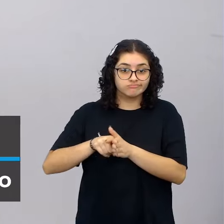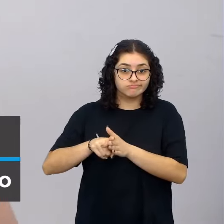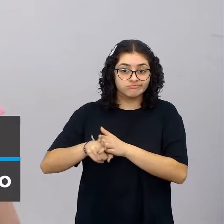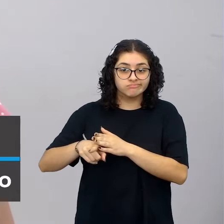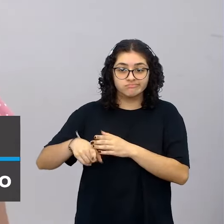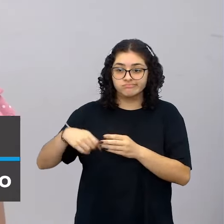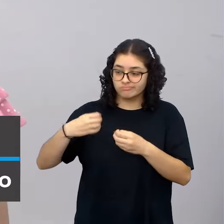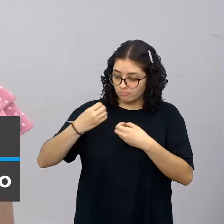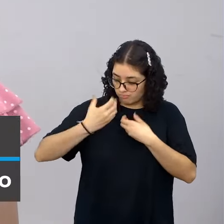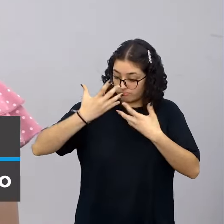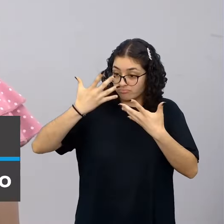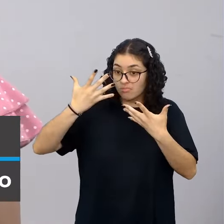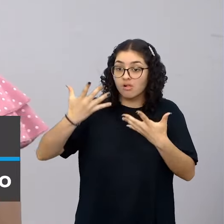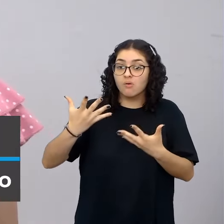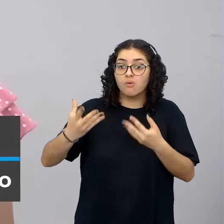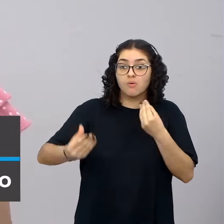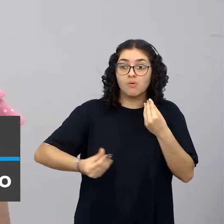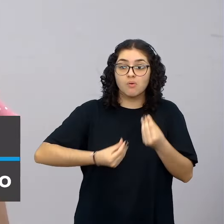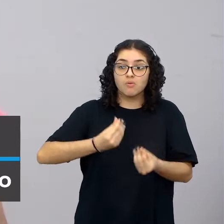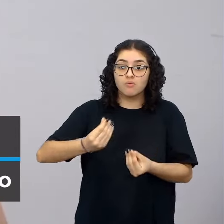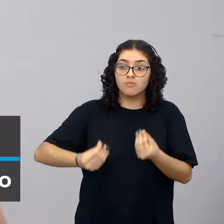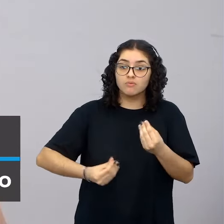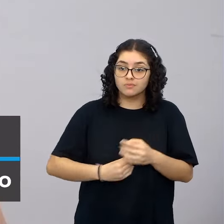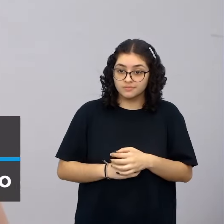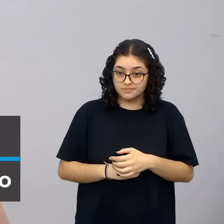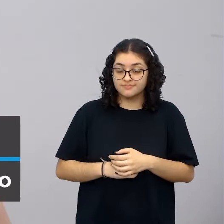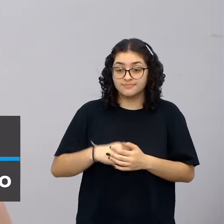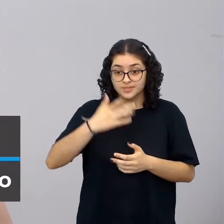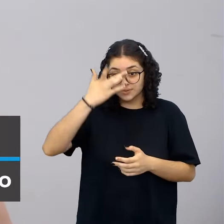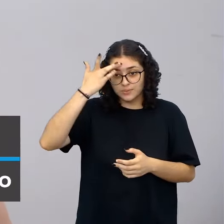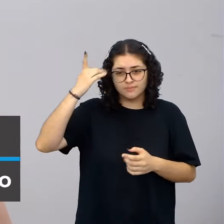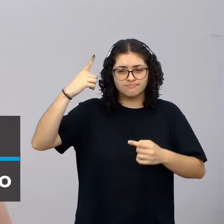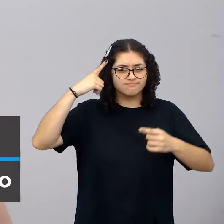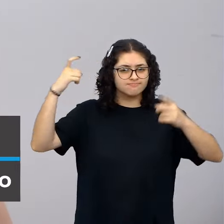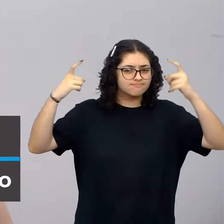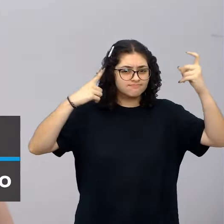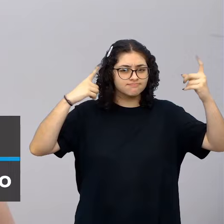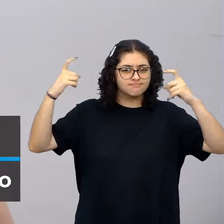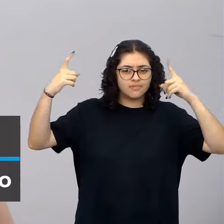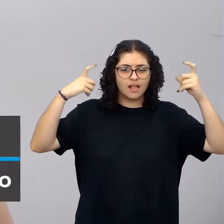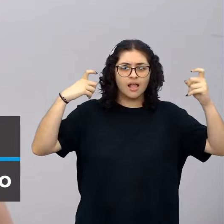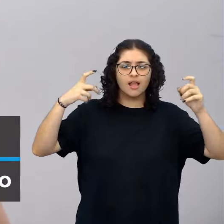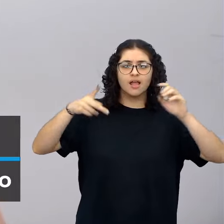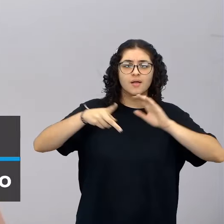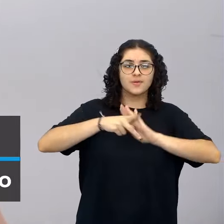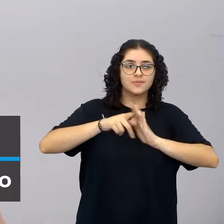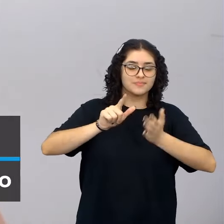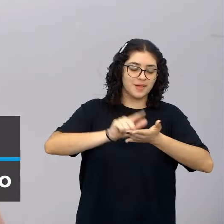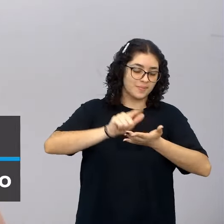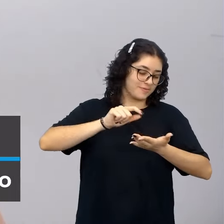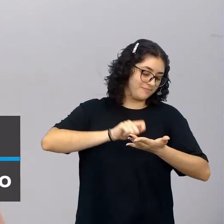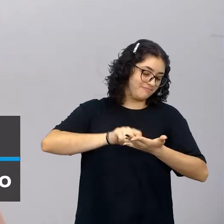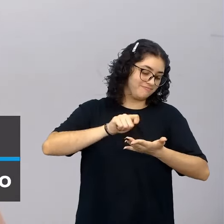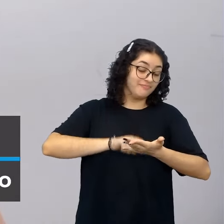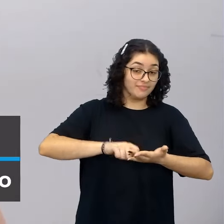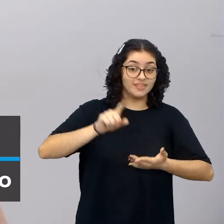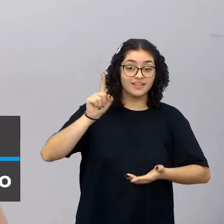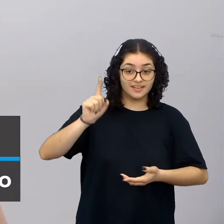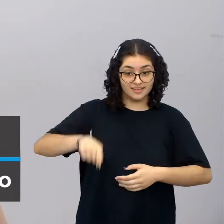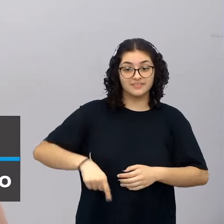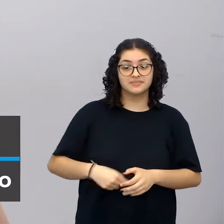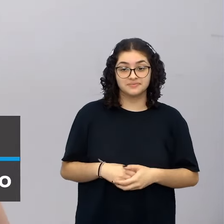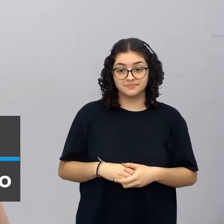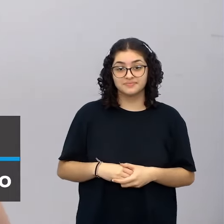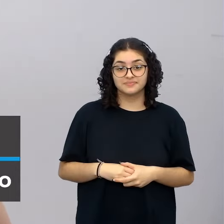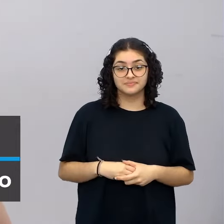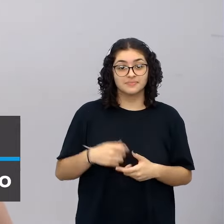Então, os grandes nomes que a gente tem por aí de pessoas criativas, elas partiram de uma folhinha de papel, que é uma tecnologia e um lápis. Então,